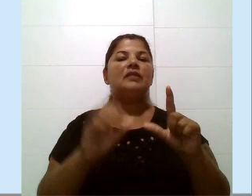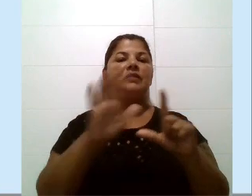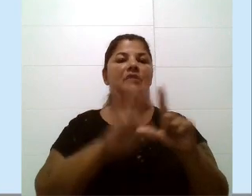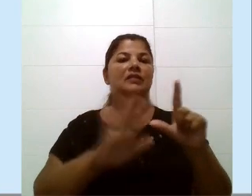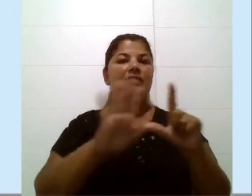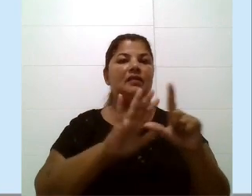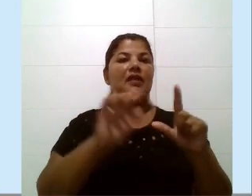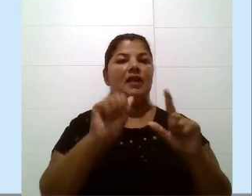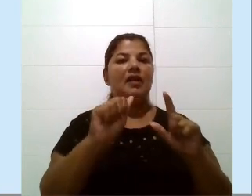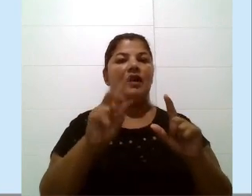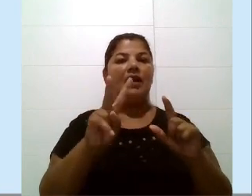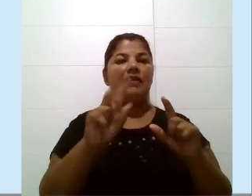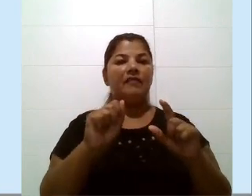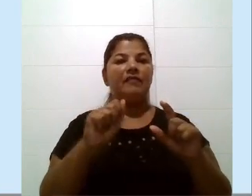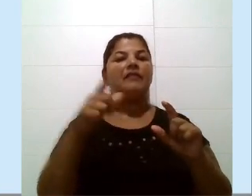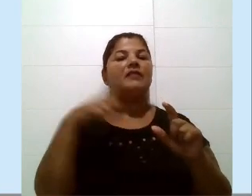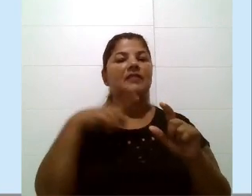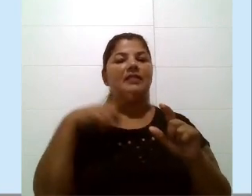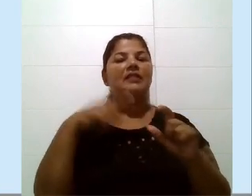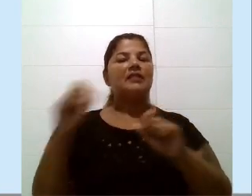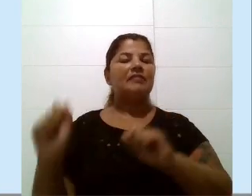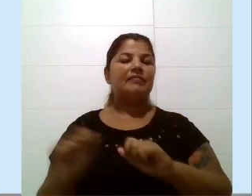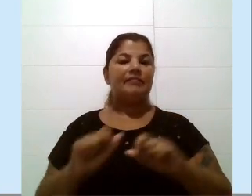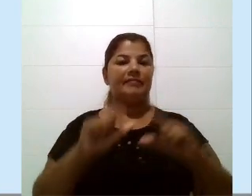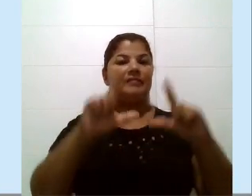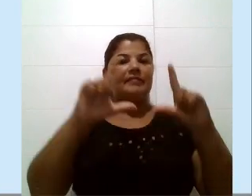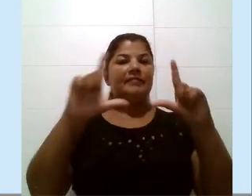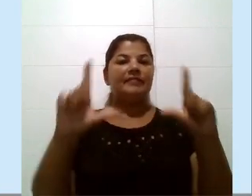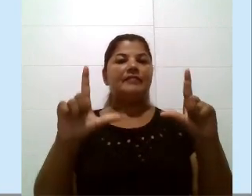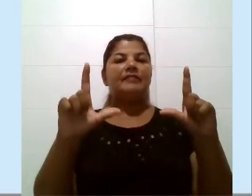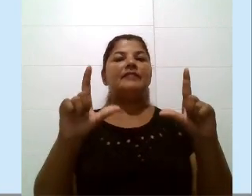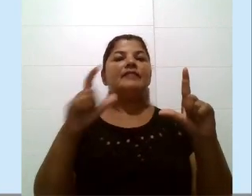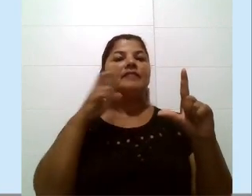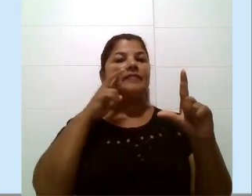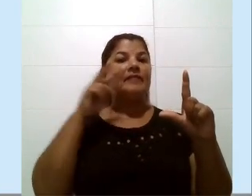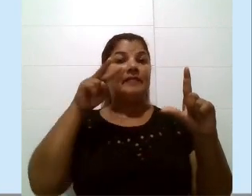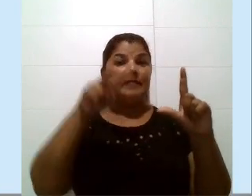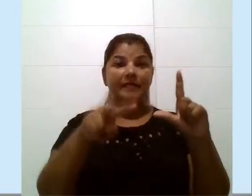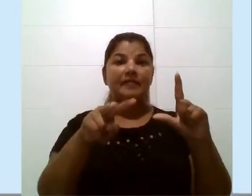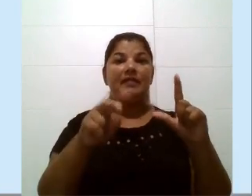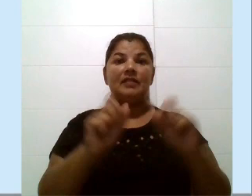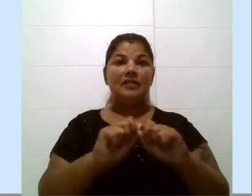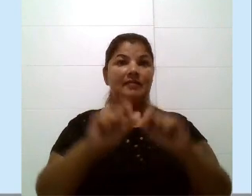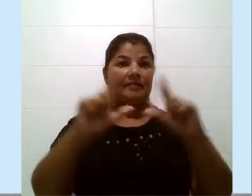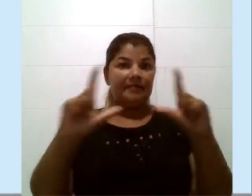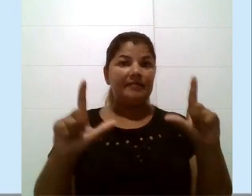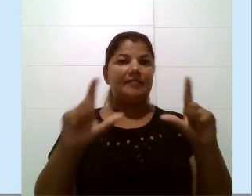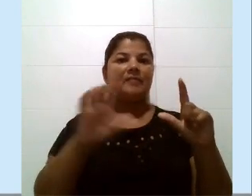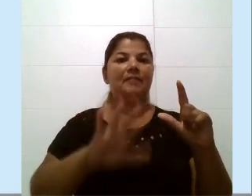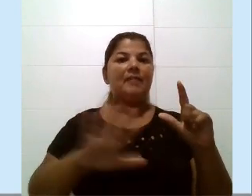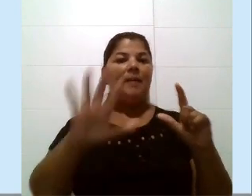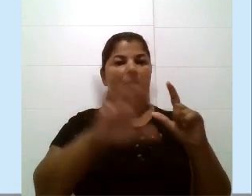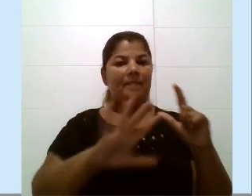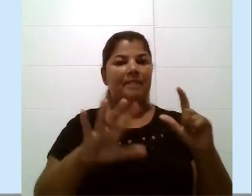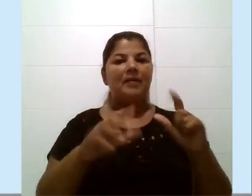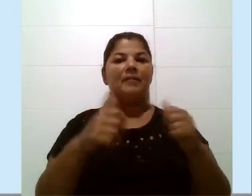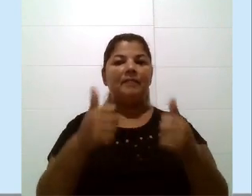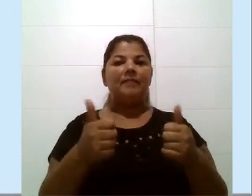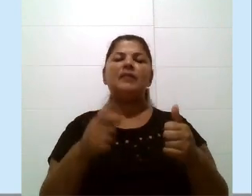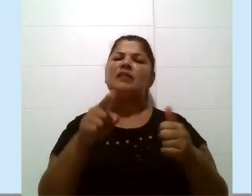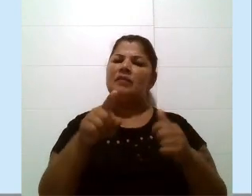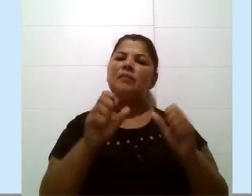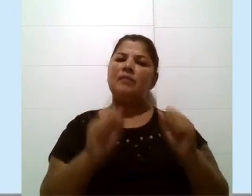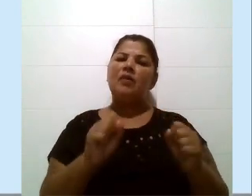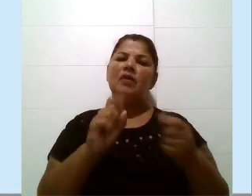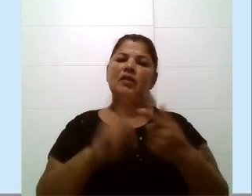nela vai ter esse slide e aí você pode ter acesso à ampliação desse mapa, ok? Mas você também pode dar zoom aí no YouTube,